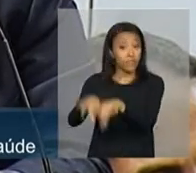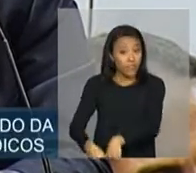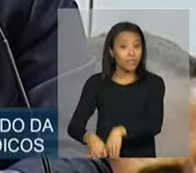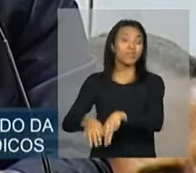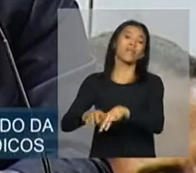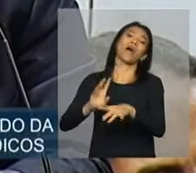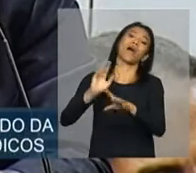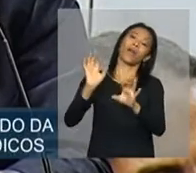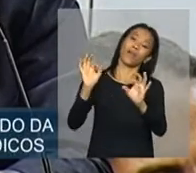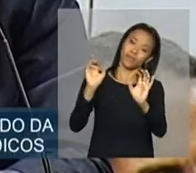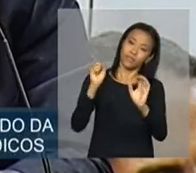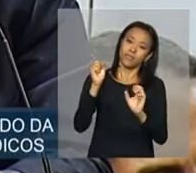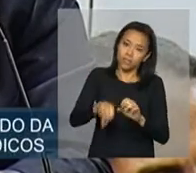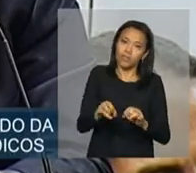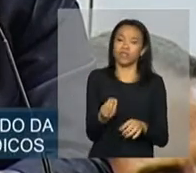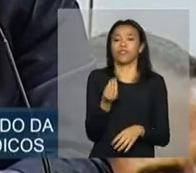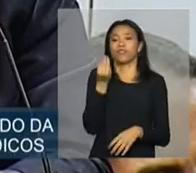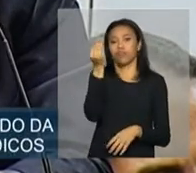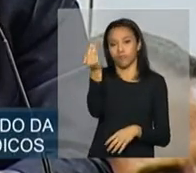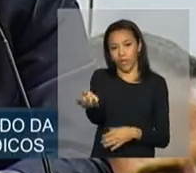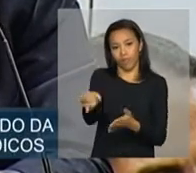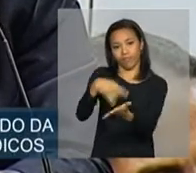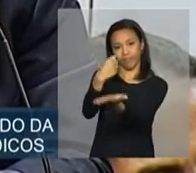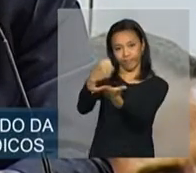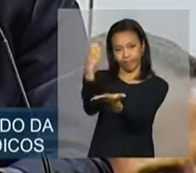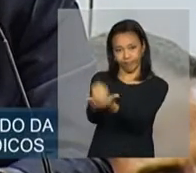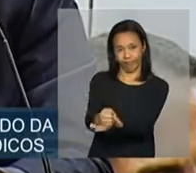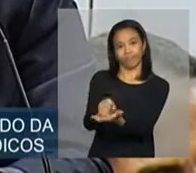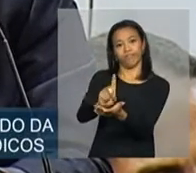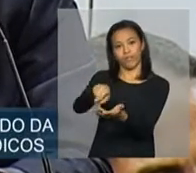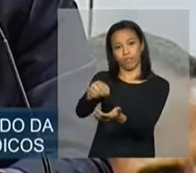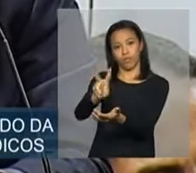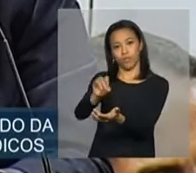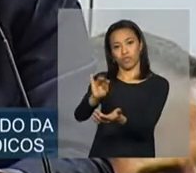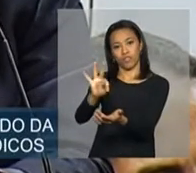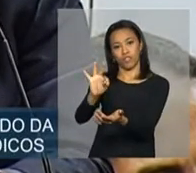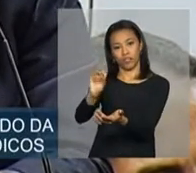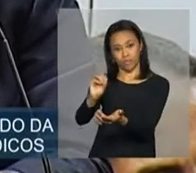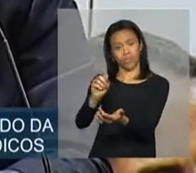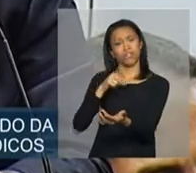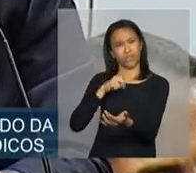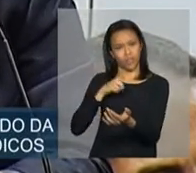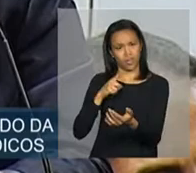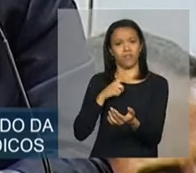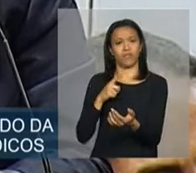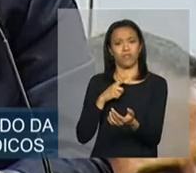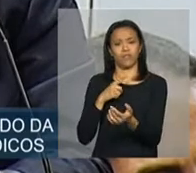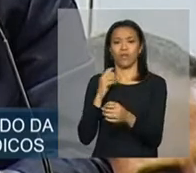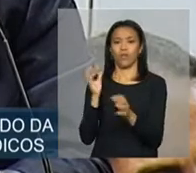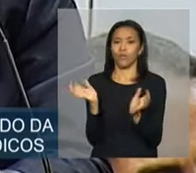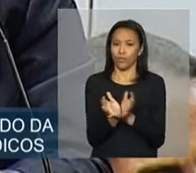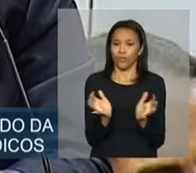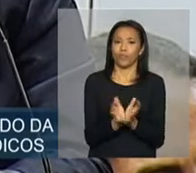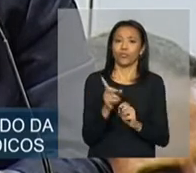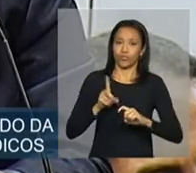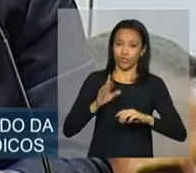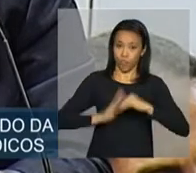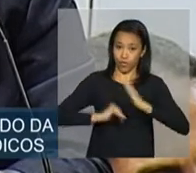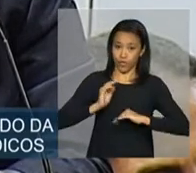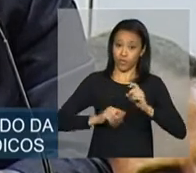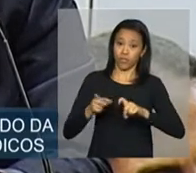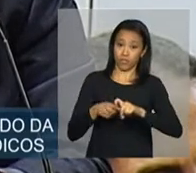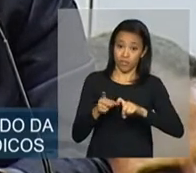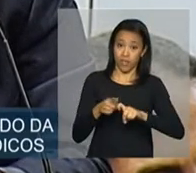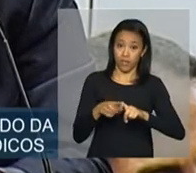realizar emissão da passagem e a emissão do visto então ainda tem uma parcela que evidentemente as com poderá passar